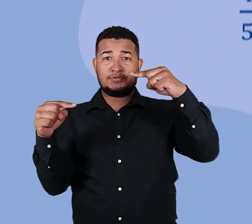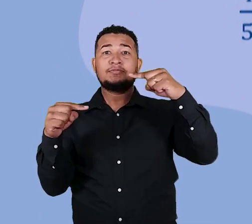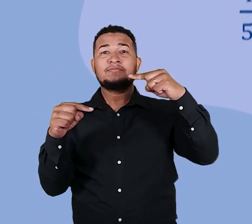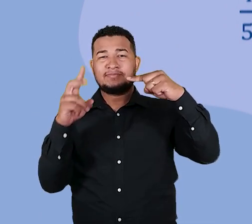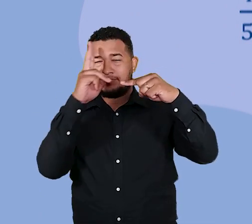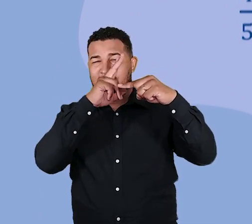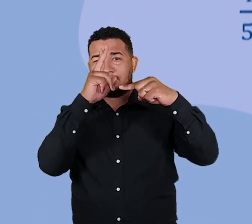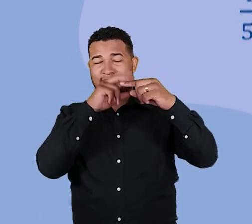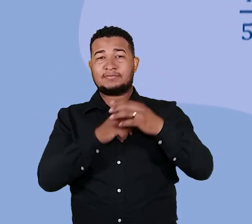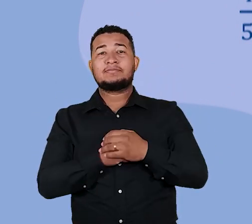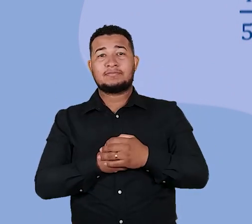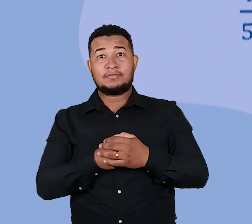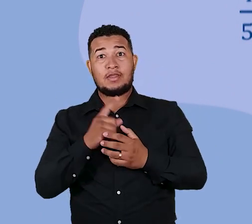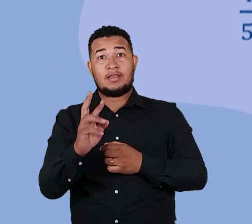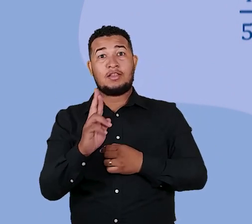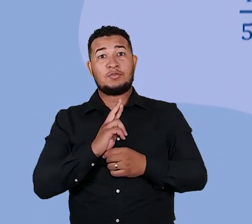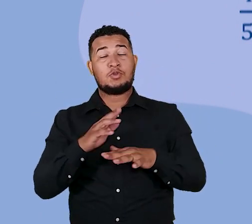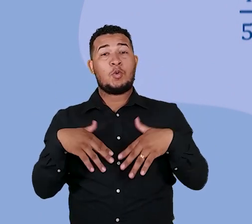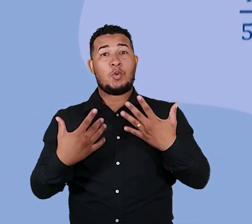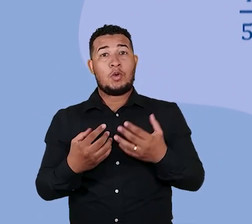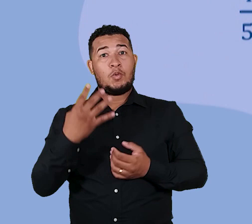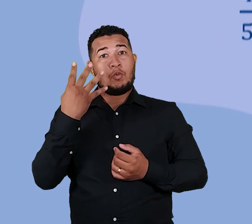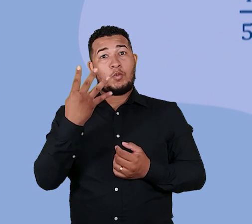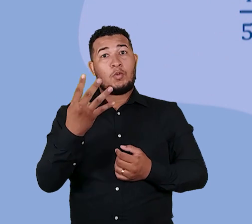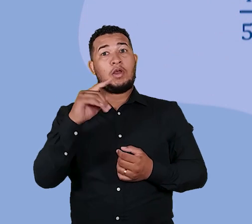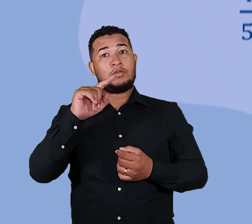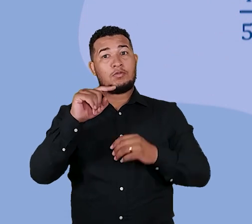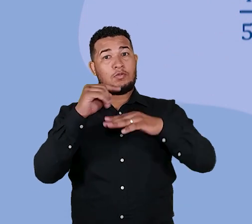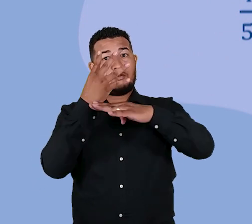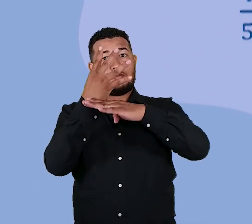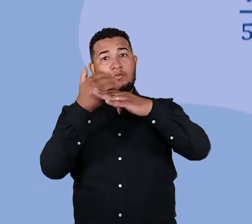cima, de baixo com o de baixo, chegando a